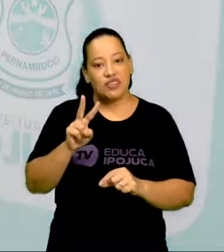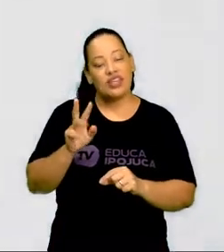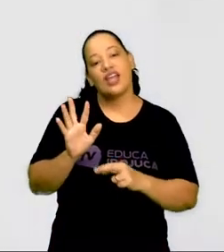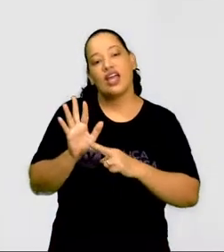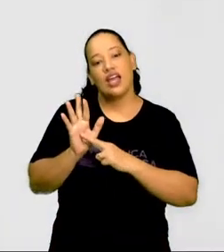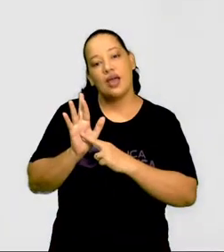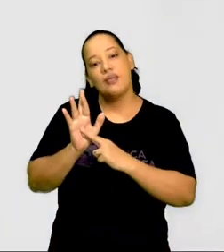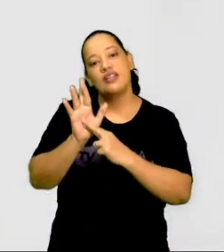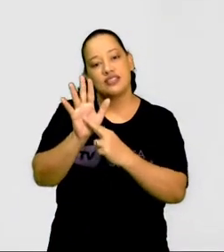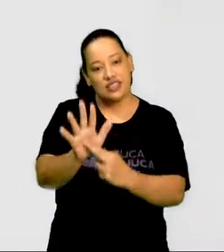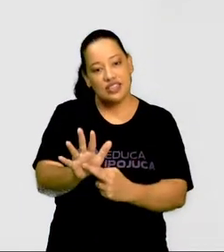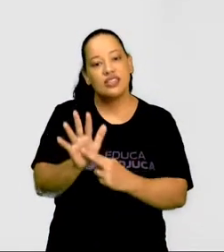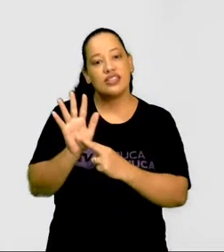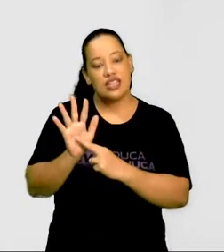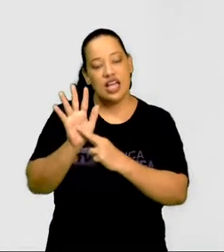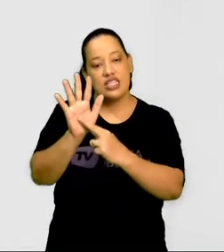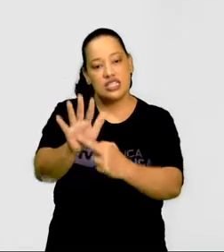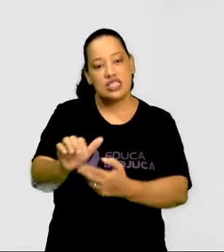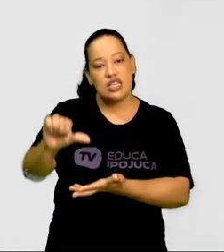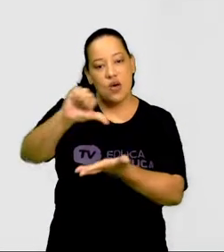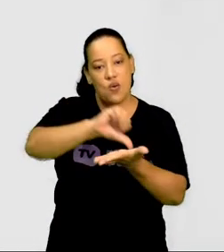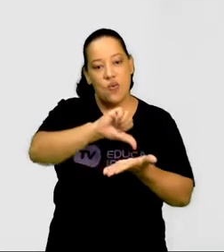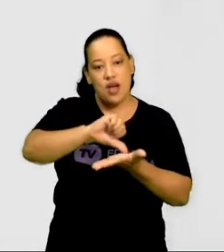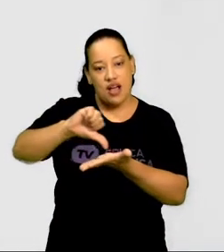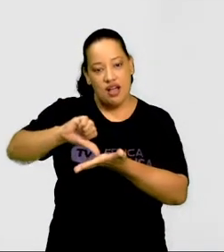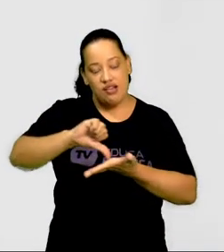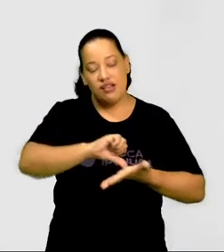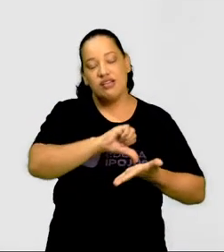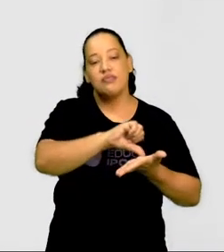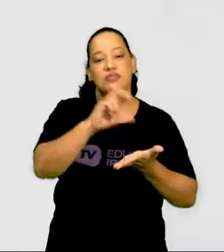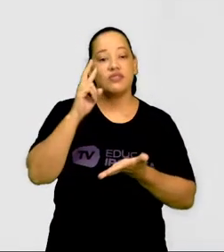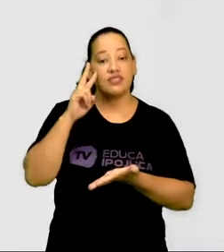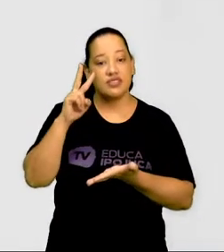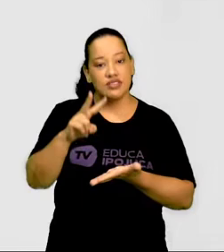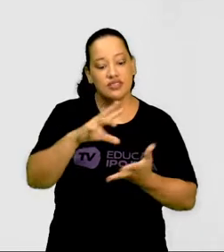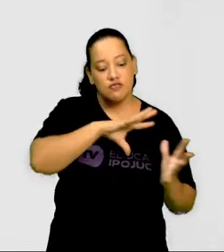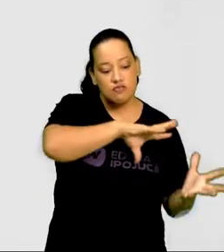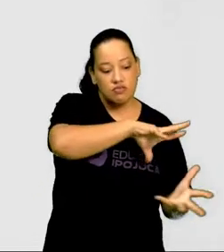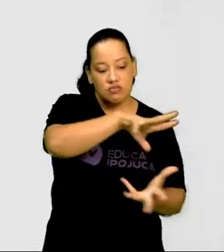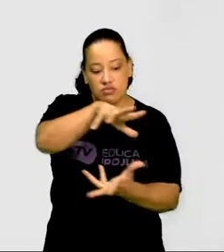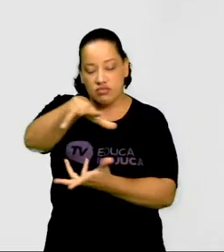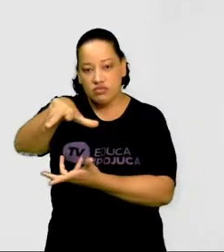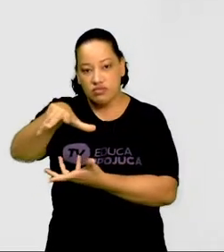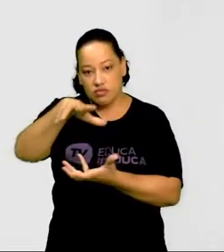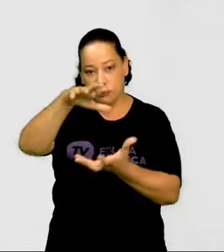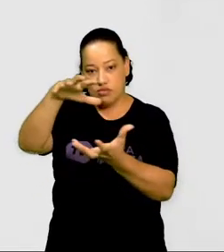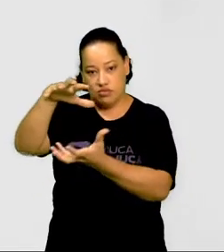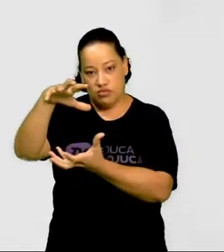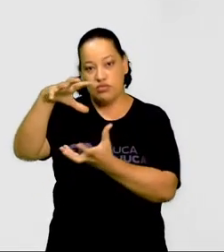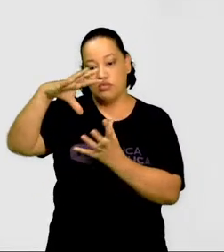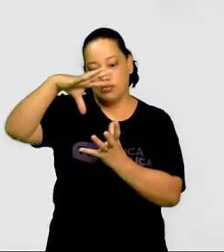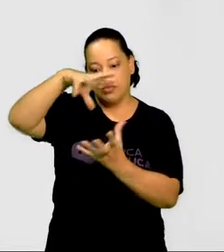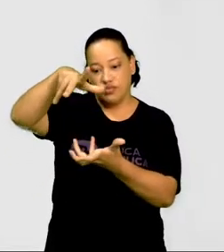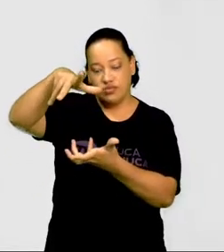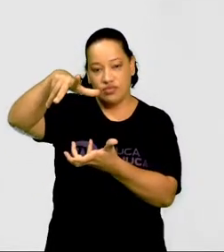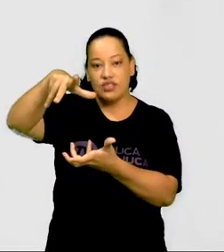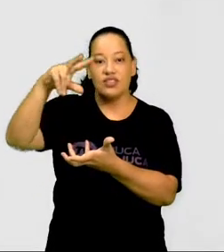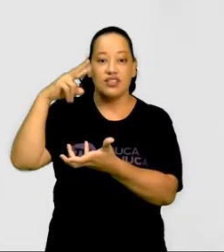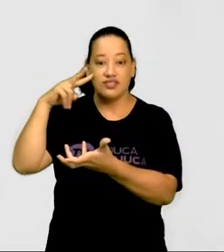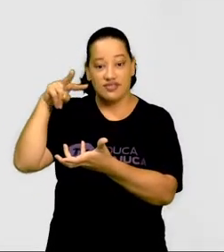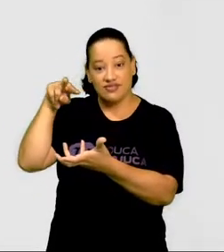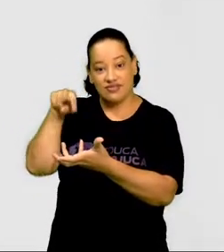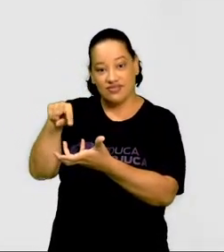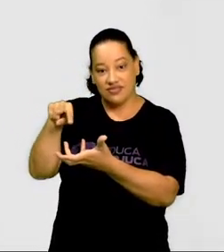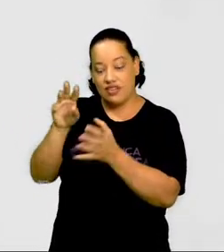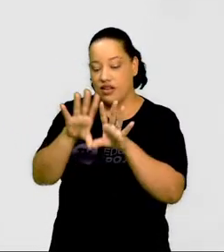representação cartográfica aqui no mapa mundi, para que vocês entendam aqui a configuração da parte plana da